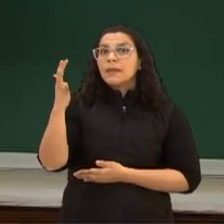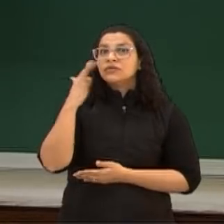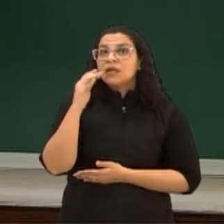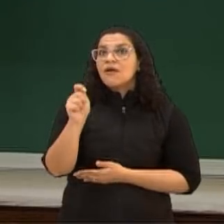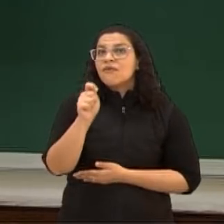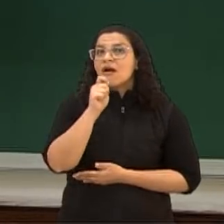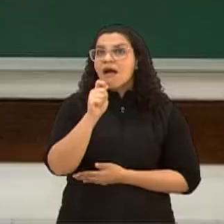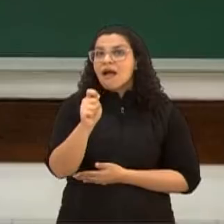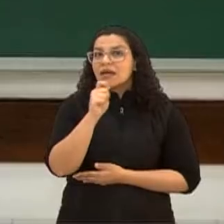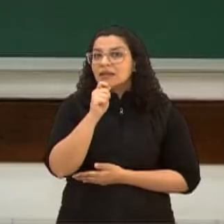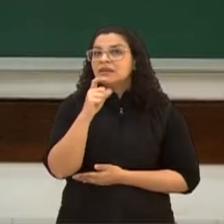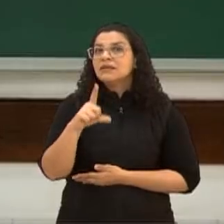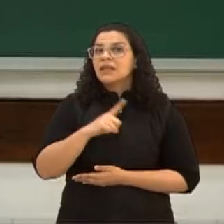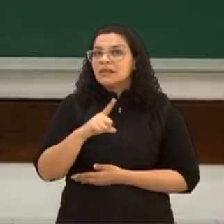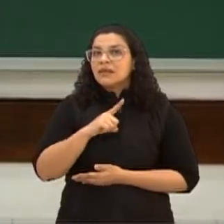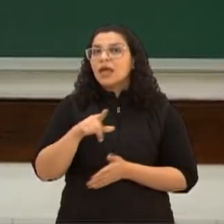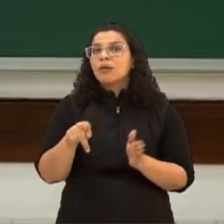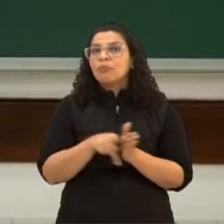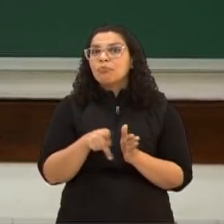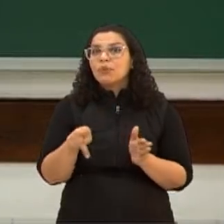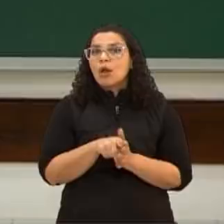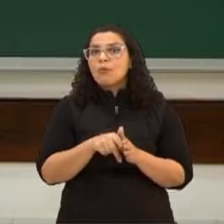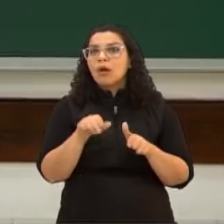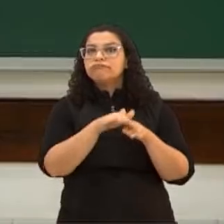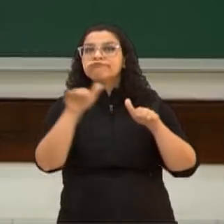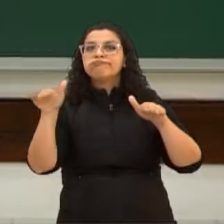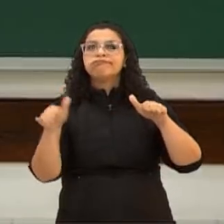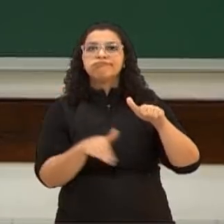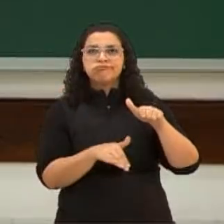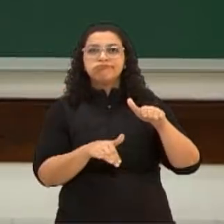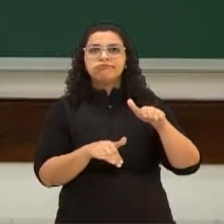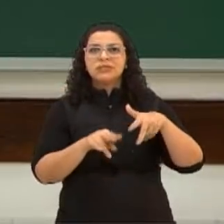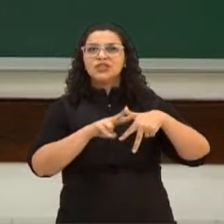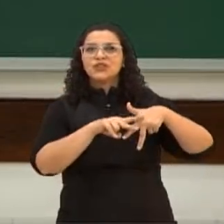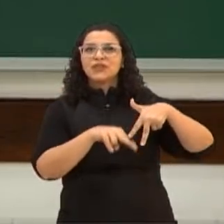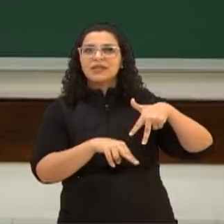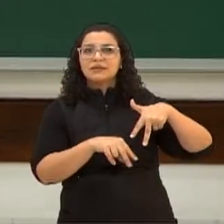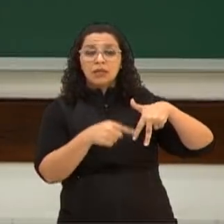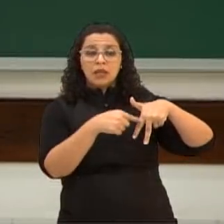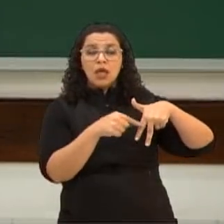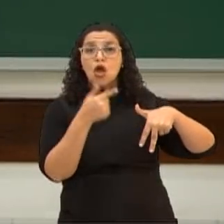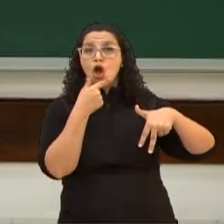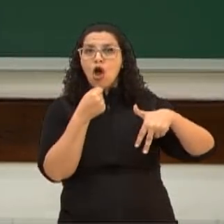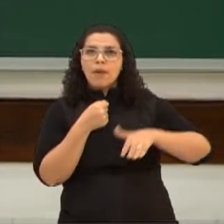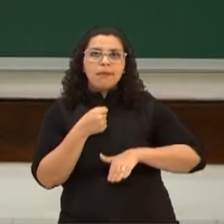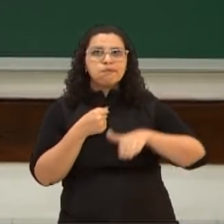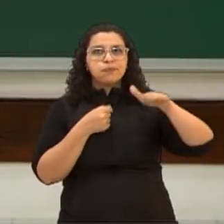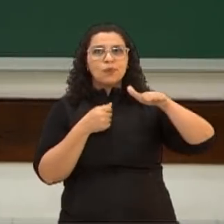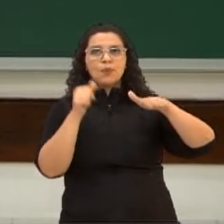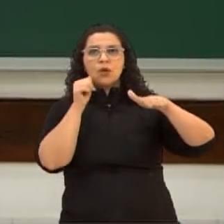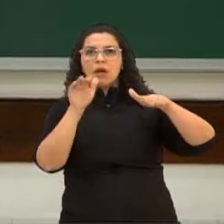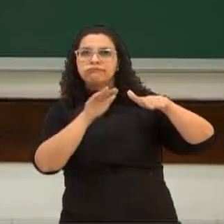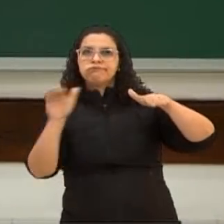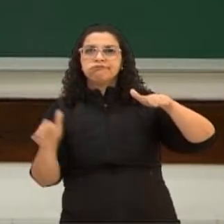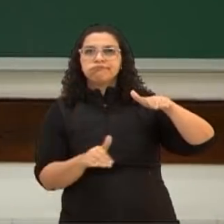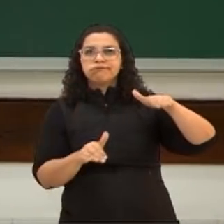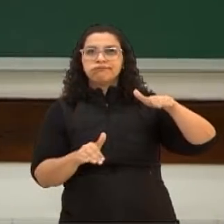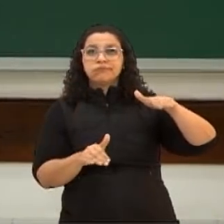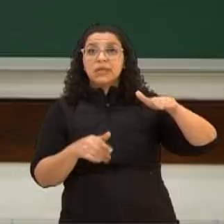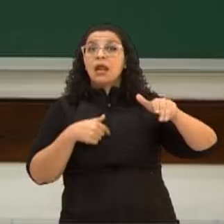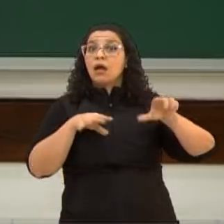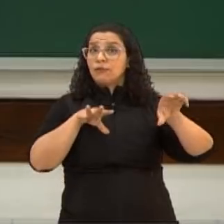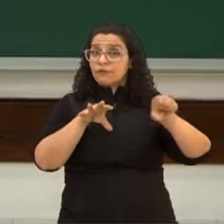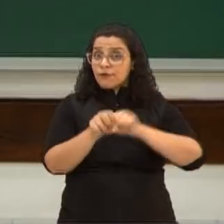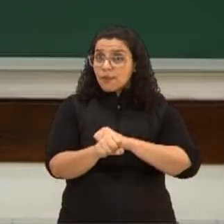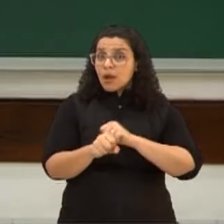quanto ainda existe essa diferença de gêneros. Então, ela é uma pessoa formada, procurou